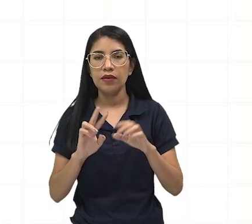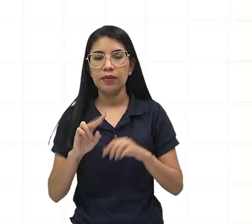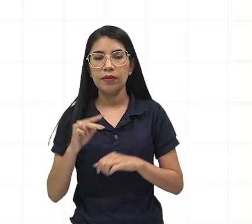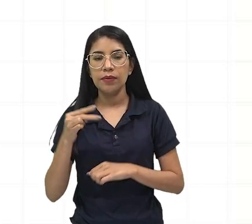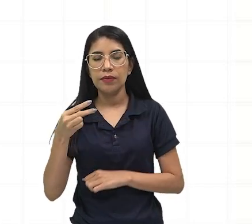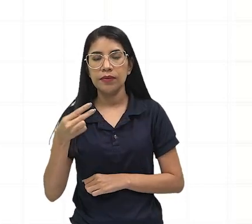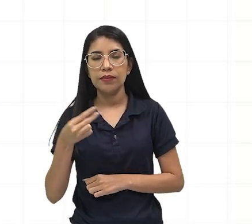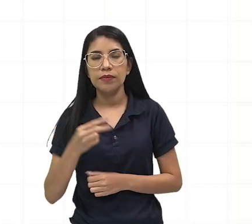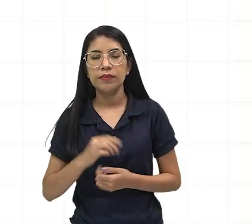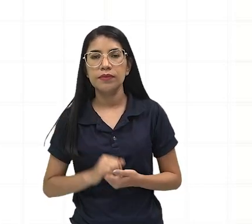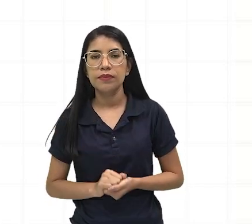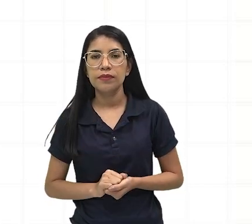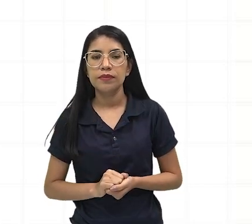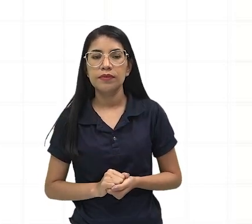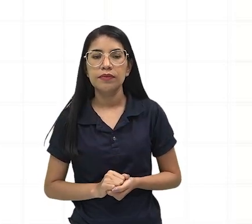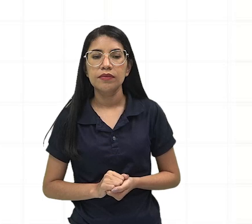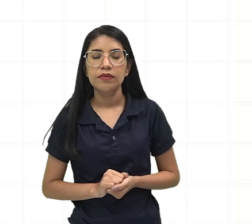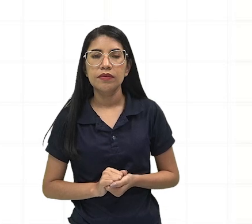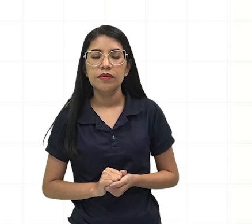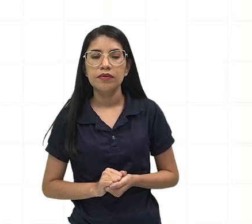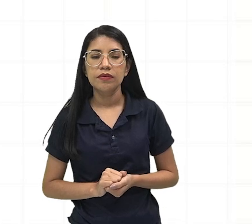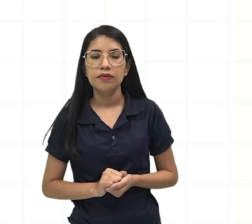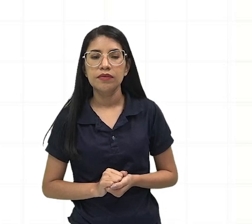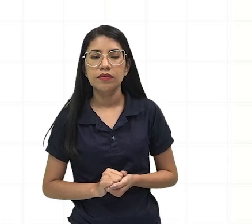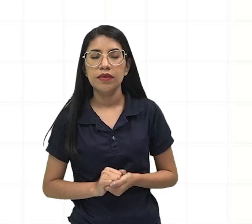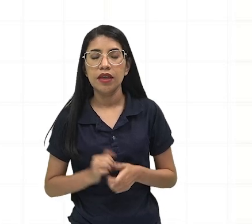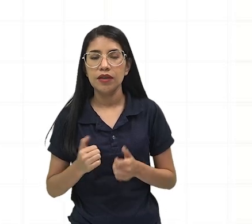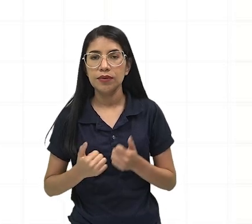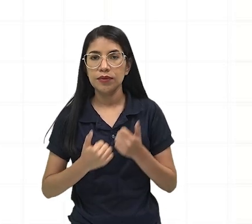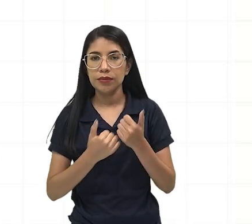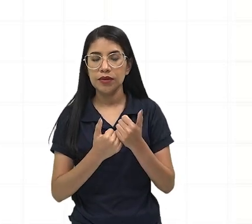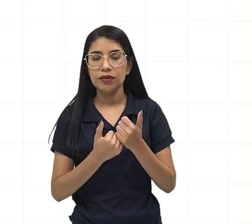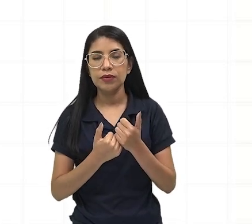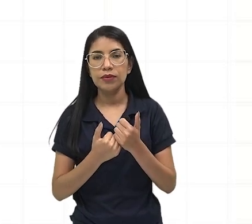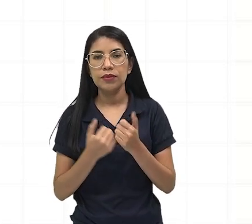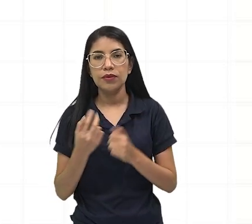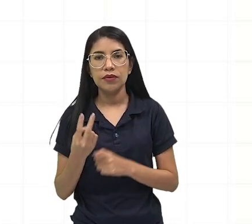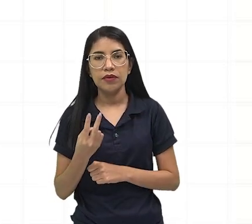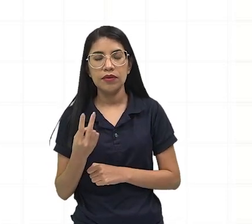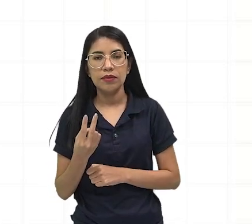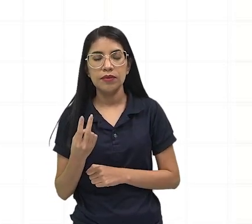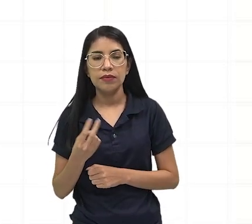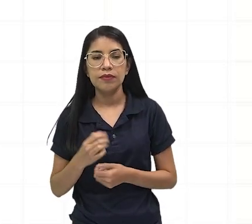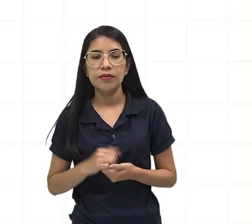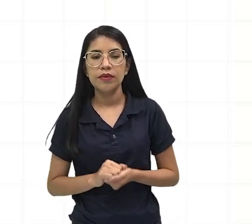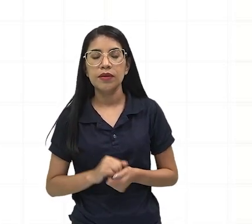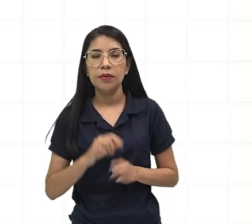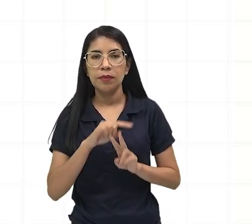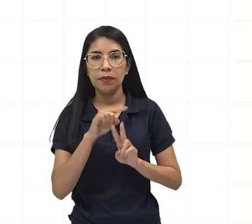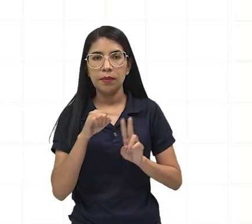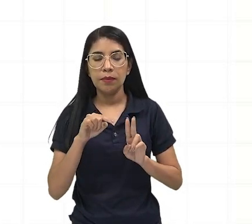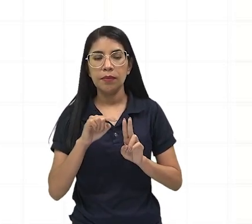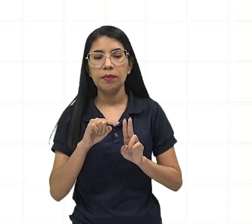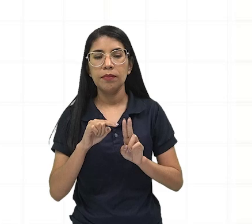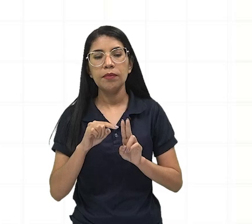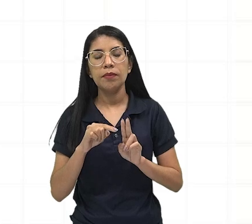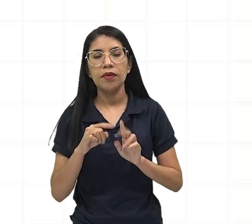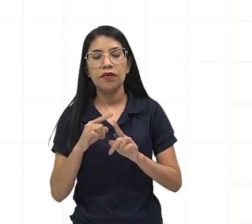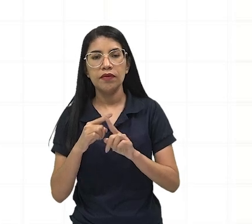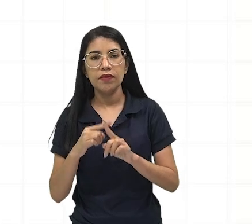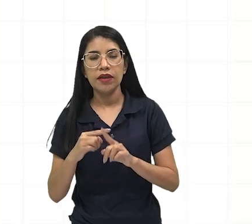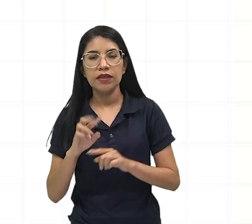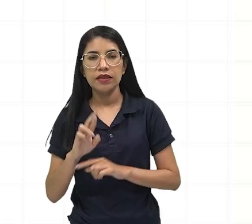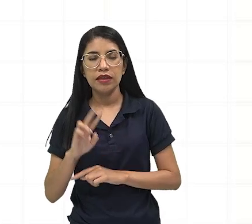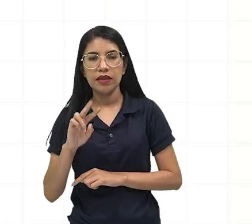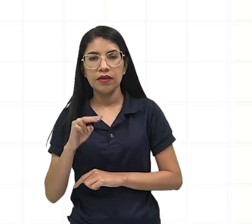quadrado, vezes a altura. Só fizemos substituir aqui. A área da base é πr ao quadrado, porque sempre